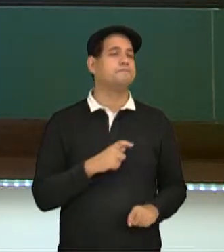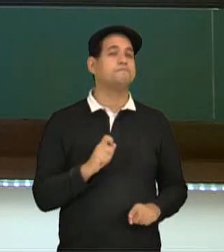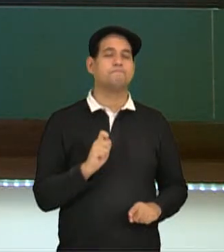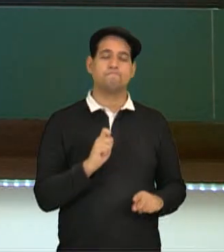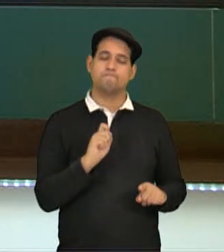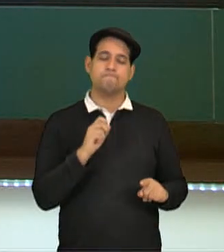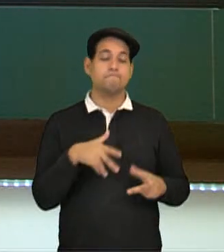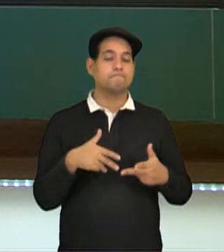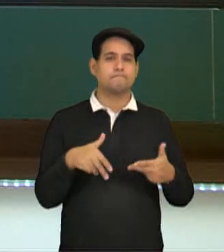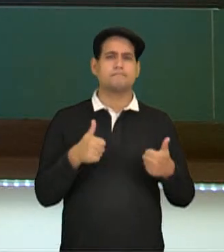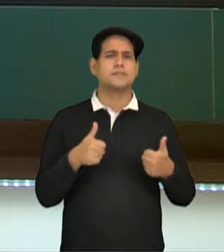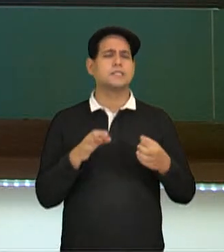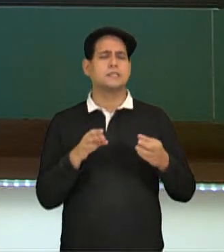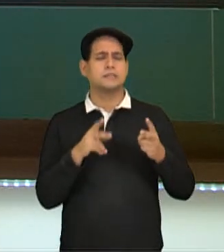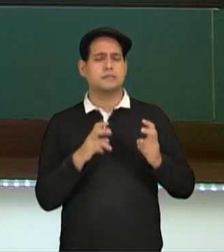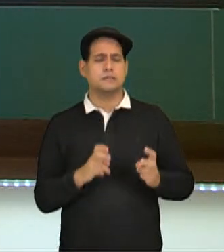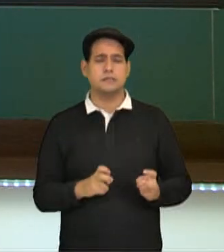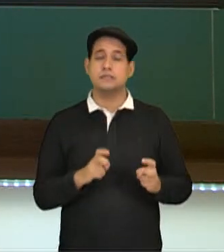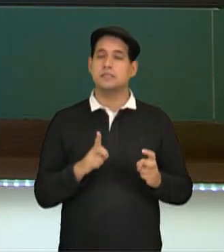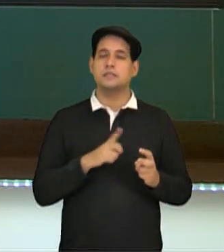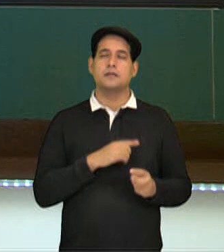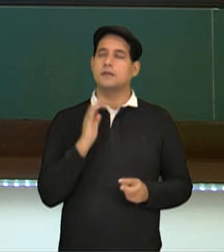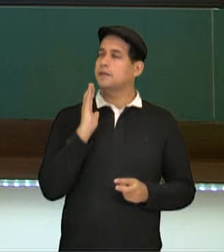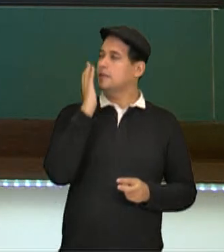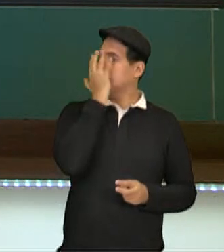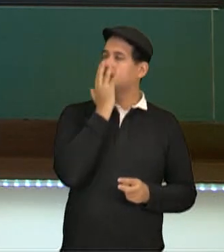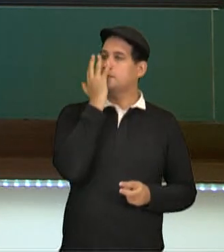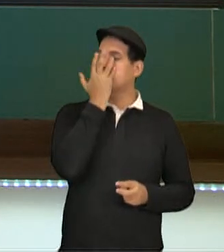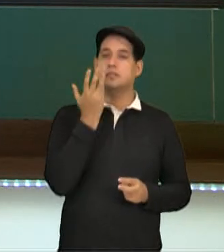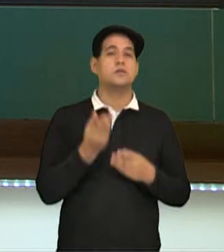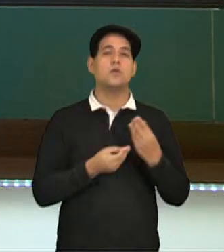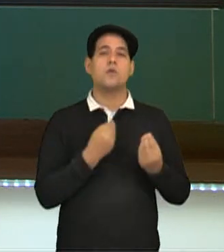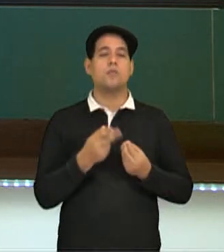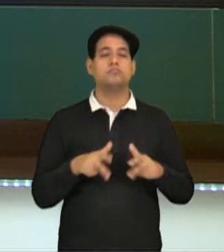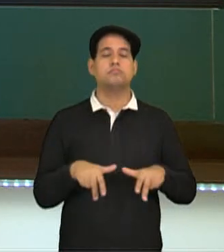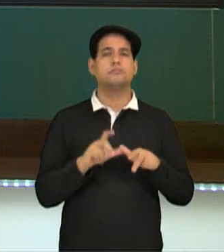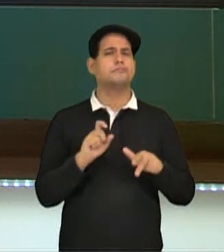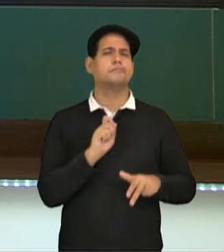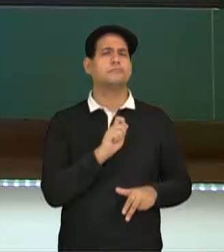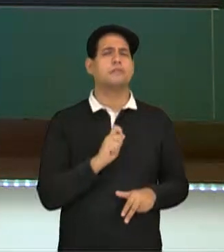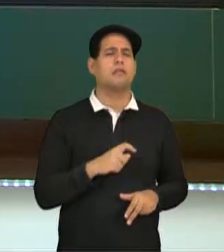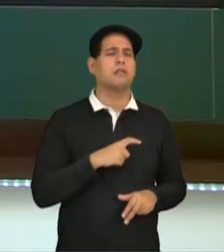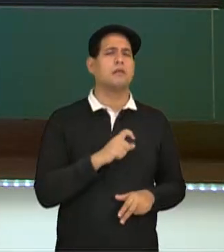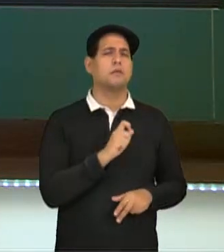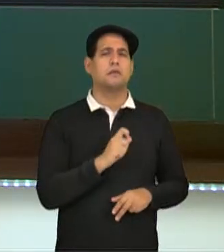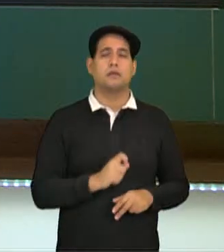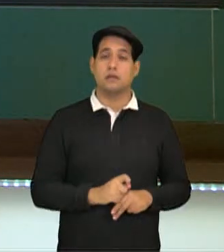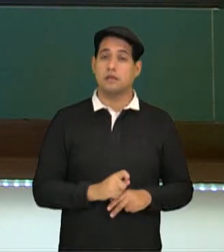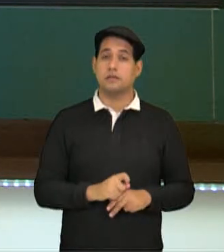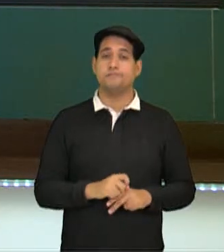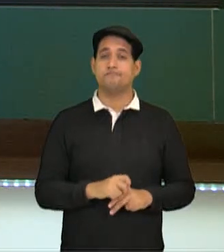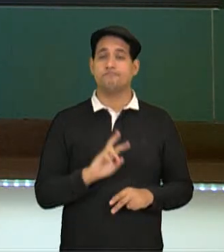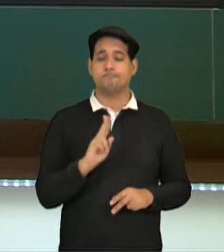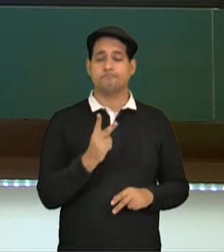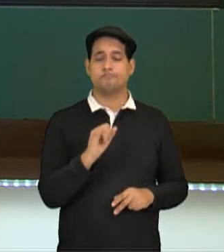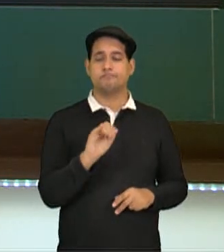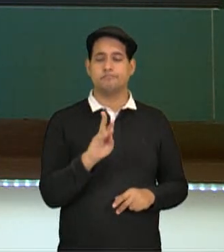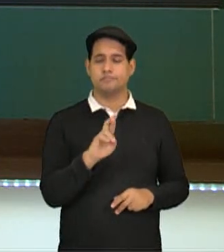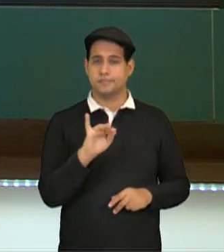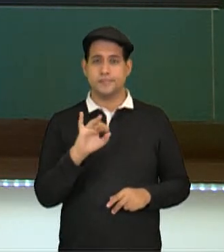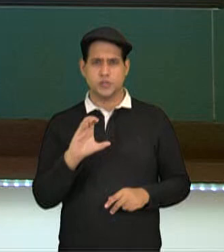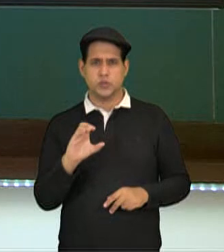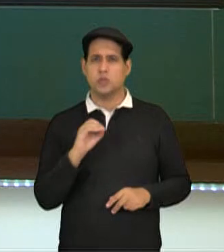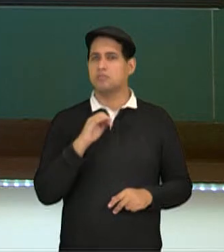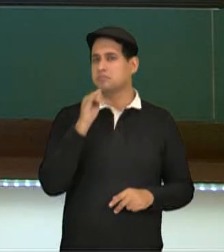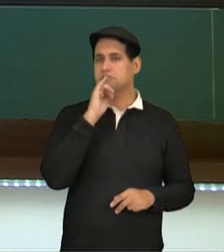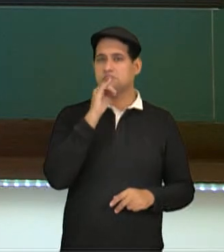essa possibilidade de considerar o romance como um gênero composto híbrido, né? Um